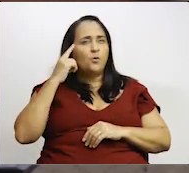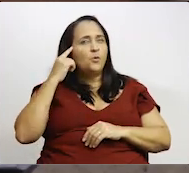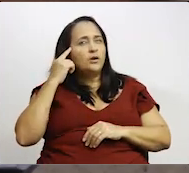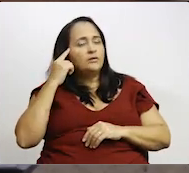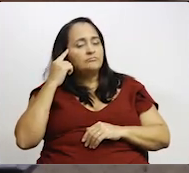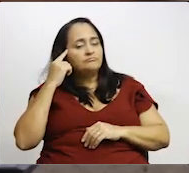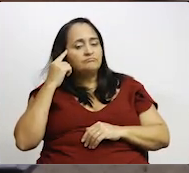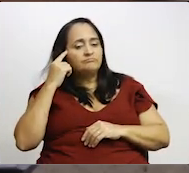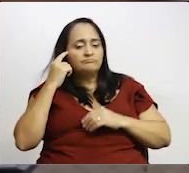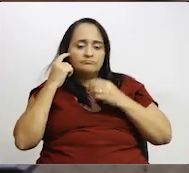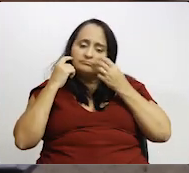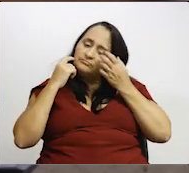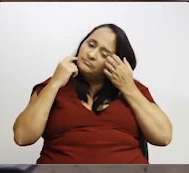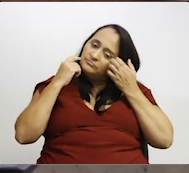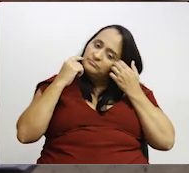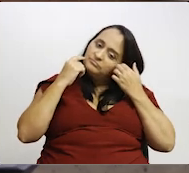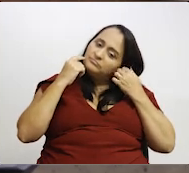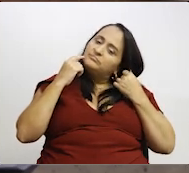Talheres.